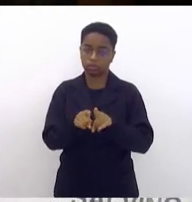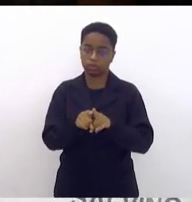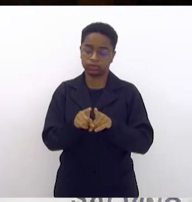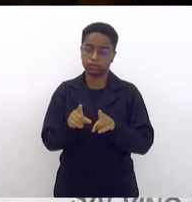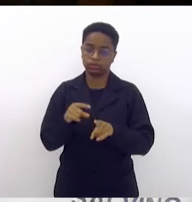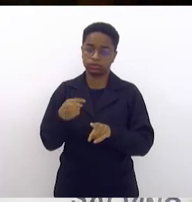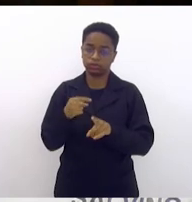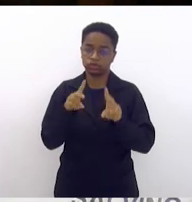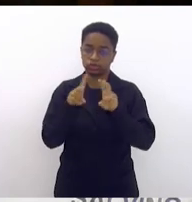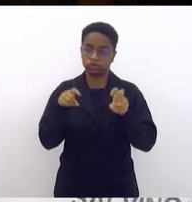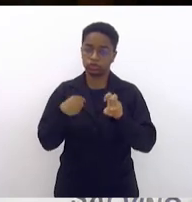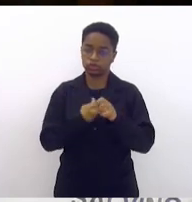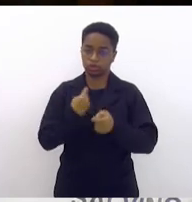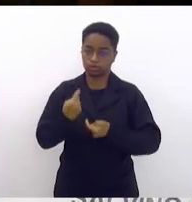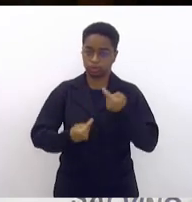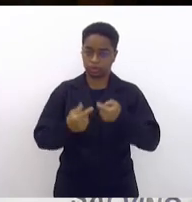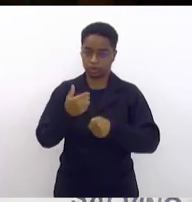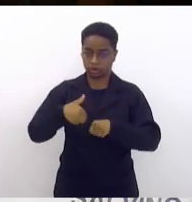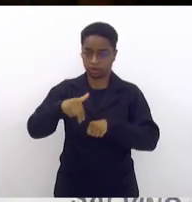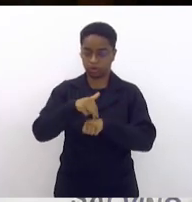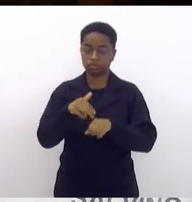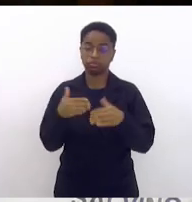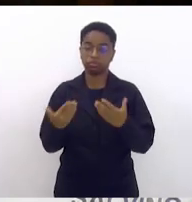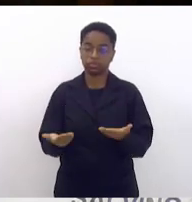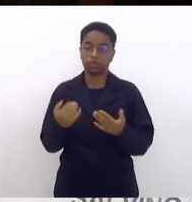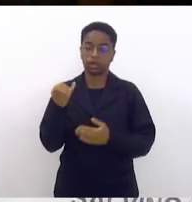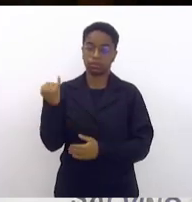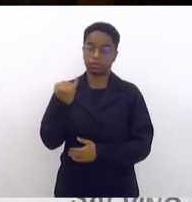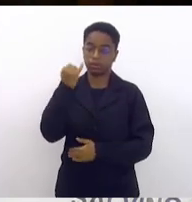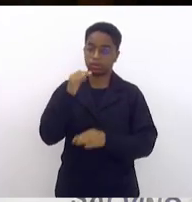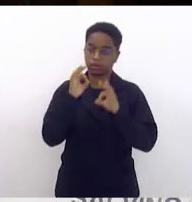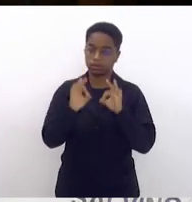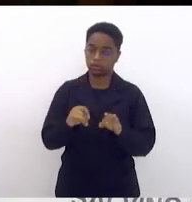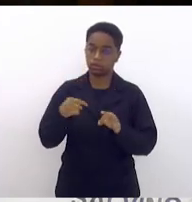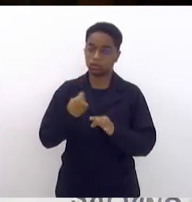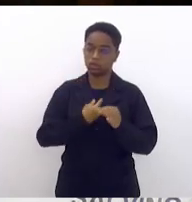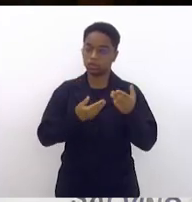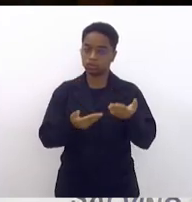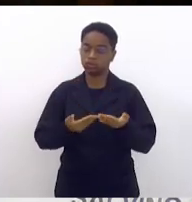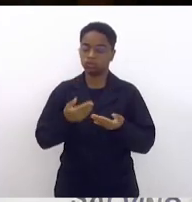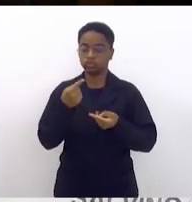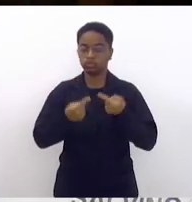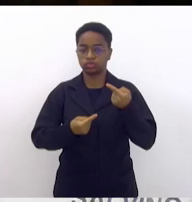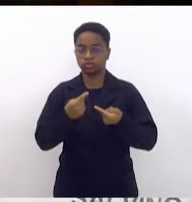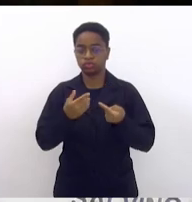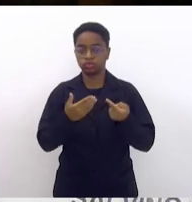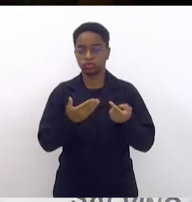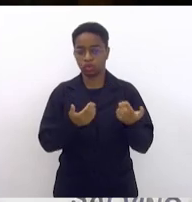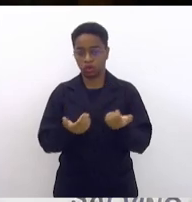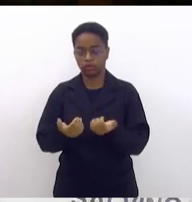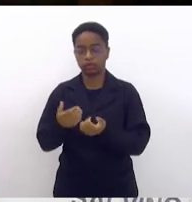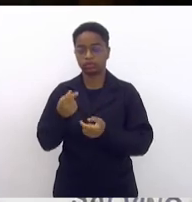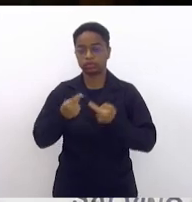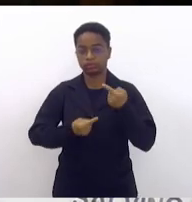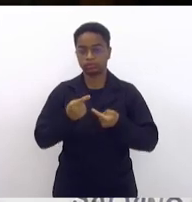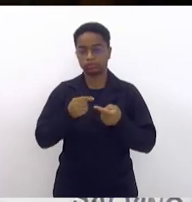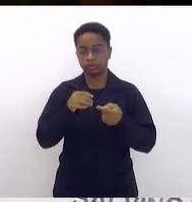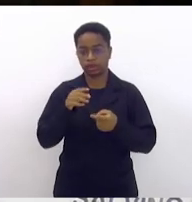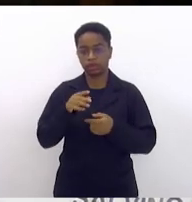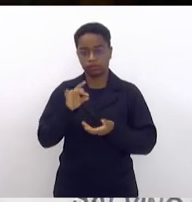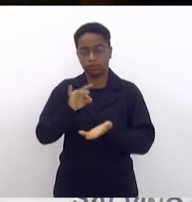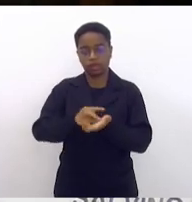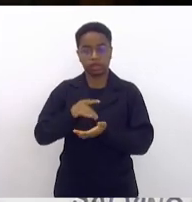política nacional então é muito importante trazermos os jovens pro debate real pro debate político de fato da